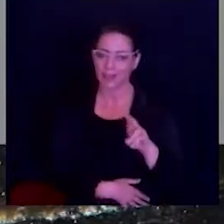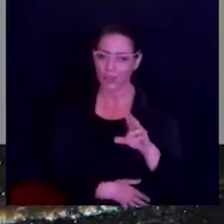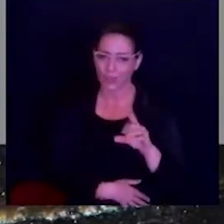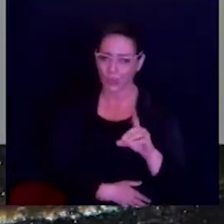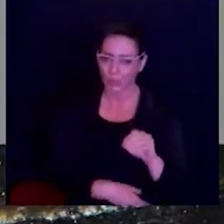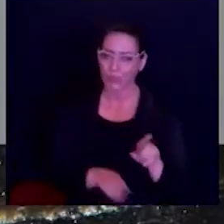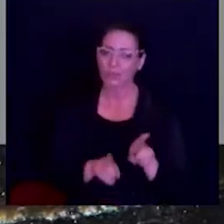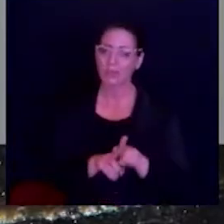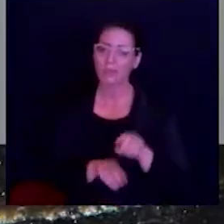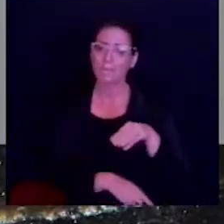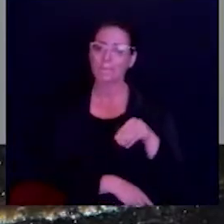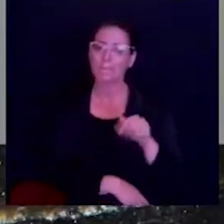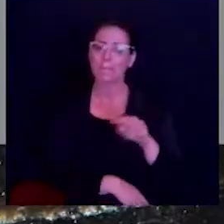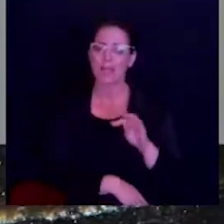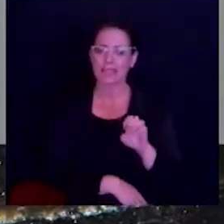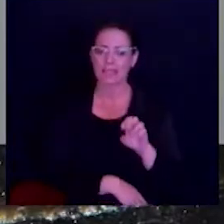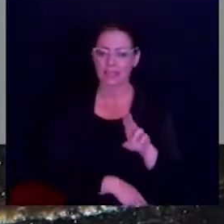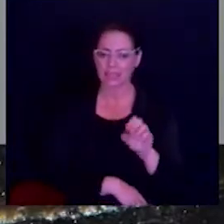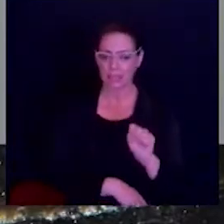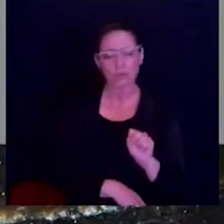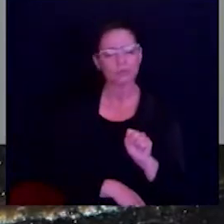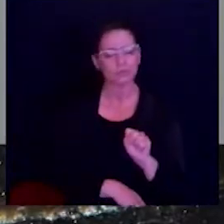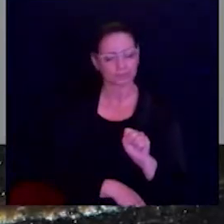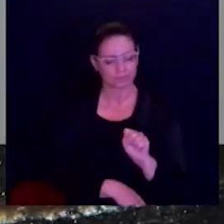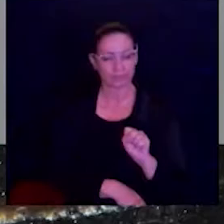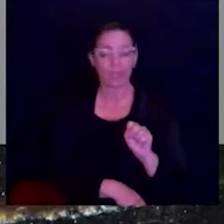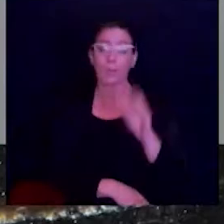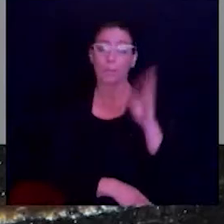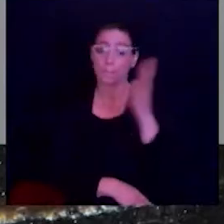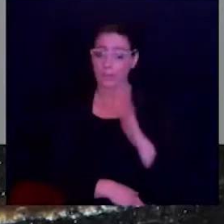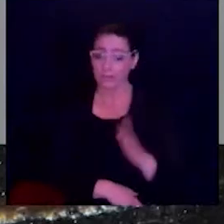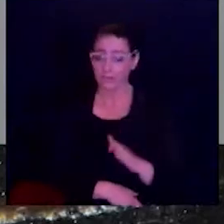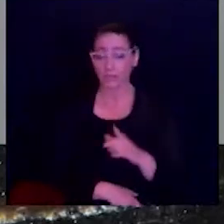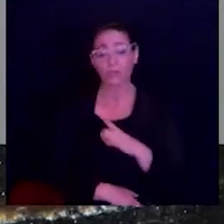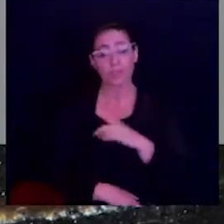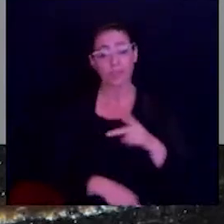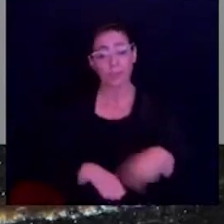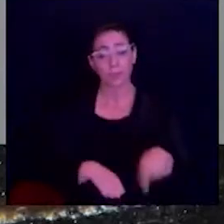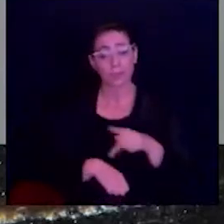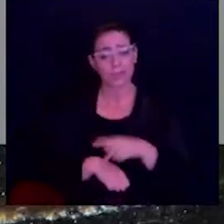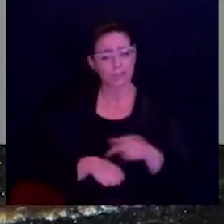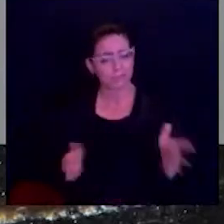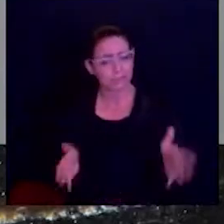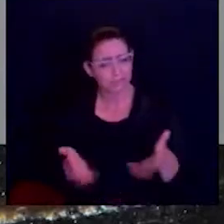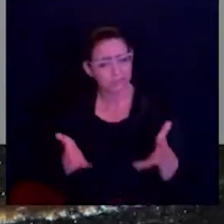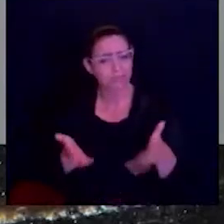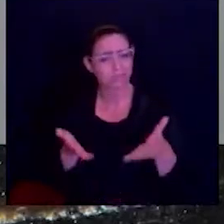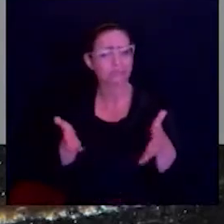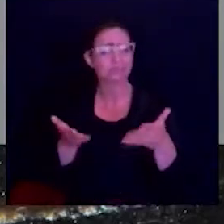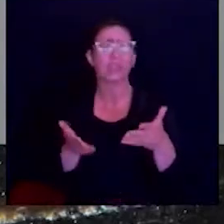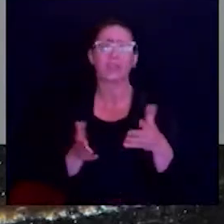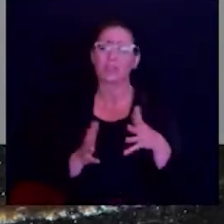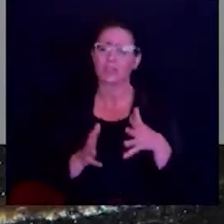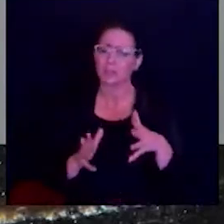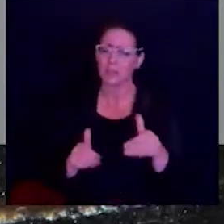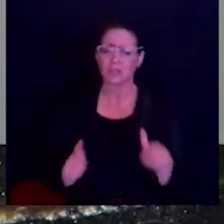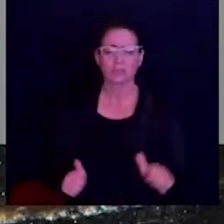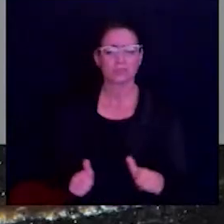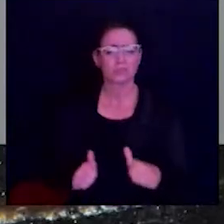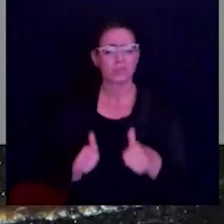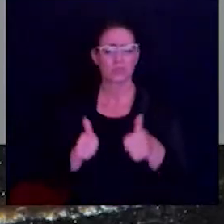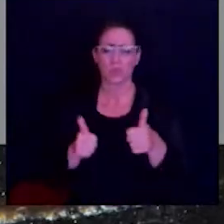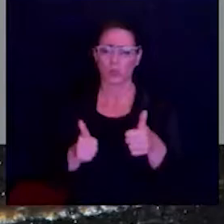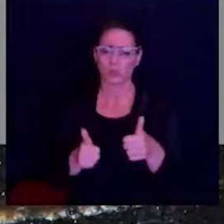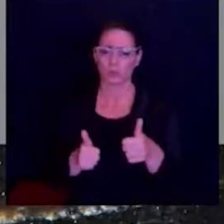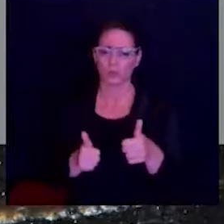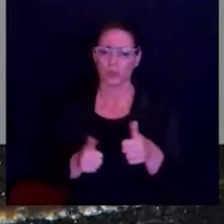O Brasil será um país ainda mais generoso e também será mais próspero e mais justo para todos, desde